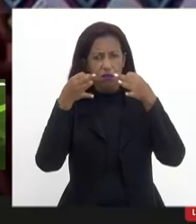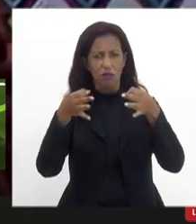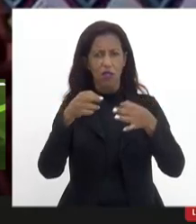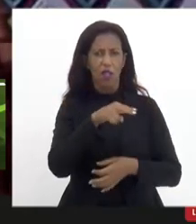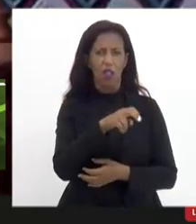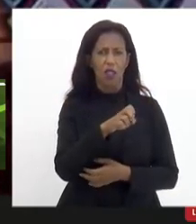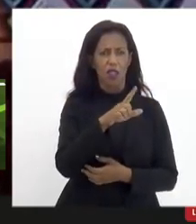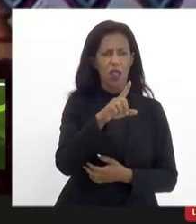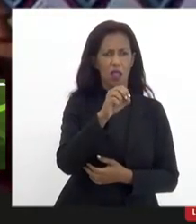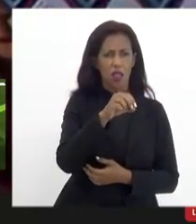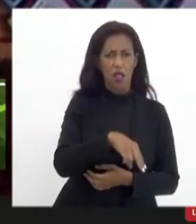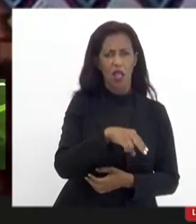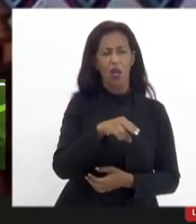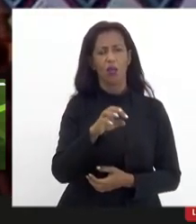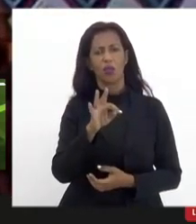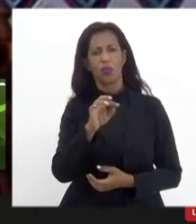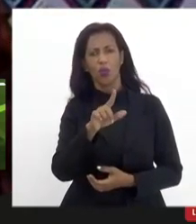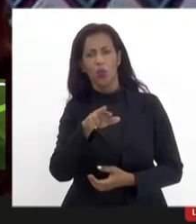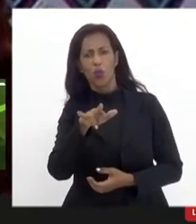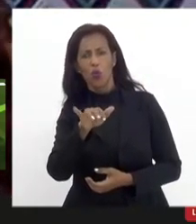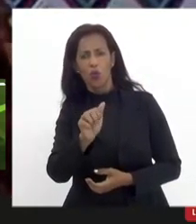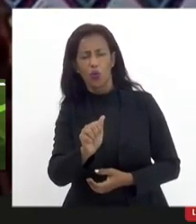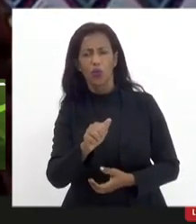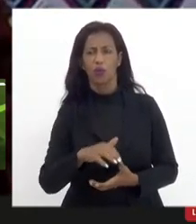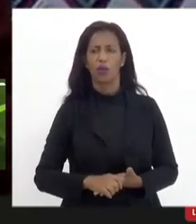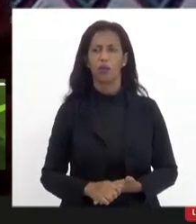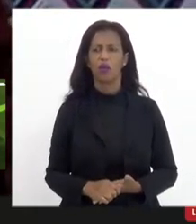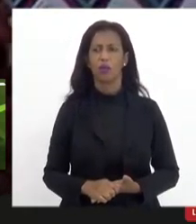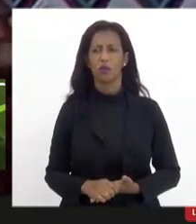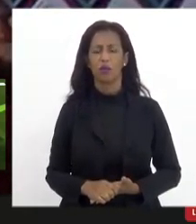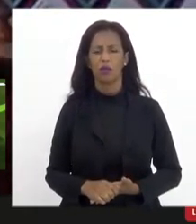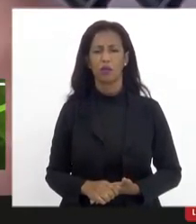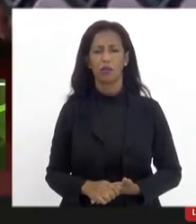Nelson Teles, da Lúcia Nogueira, né,